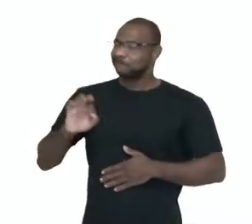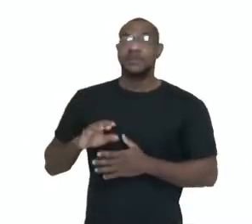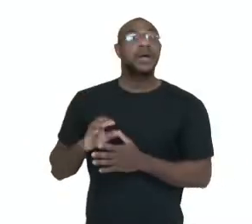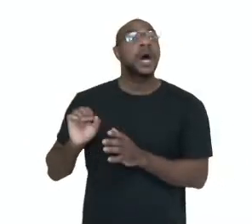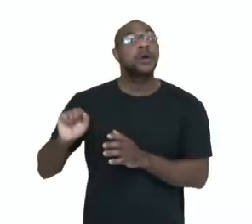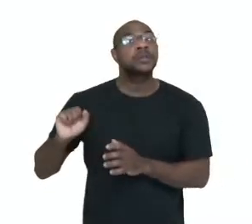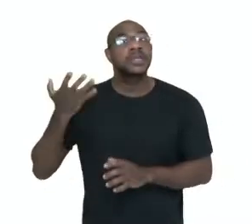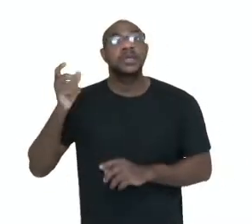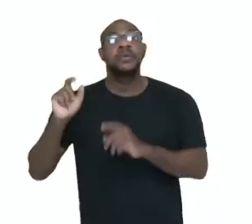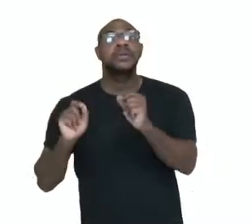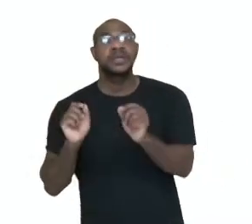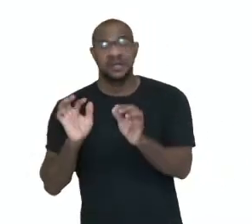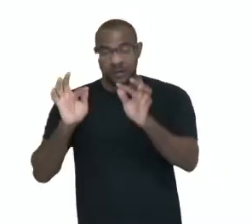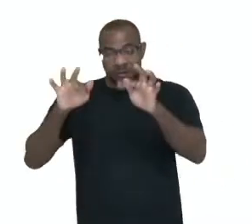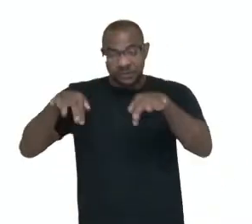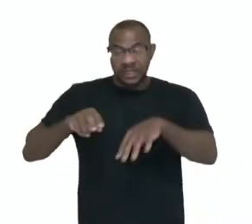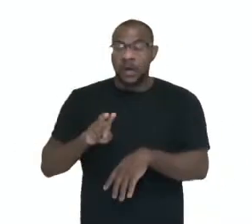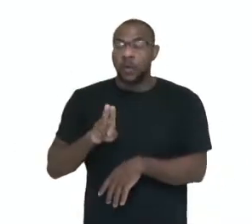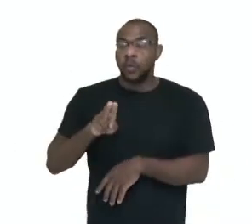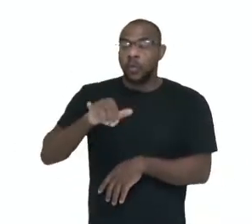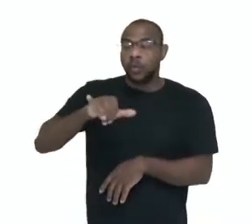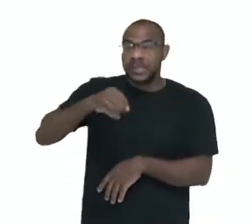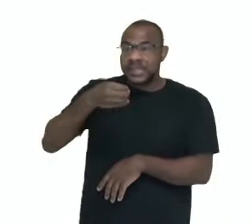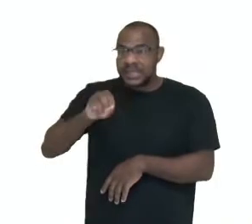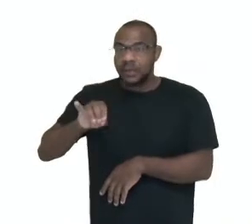o fim da União Soviética. Isso em